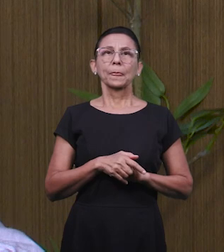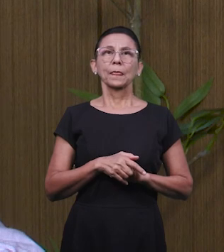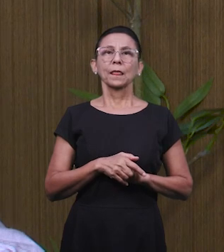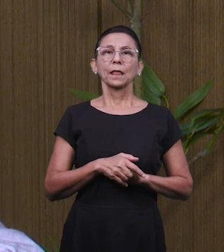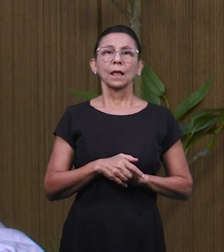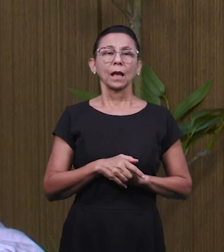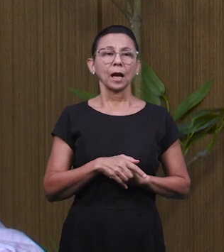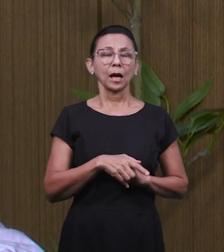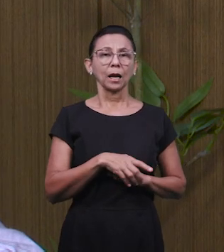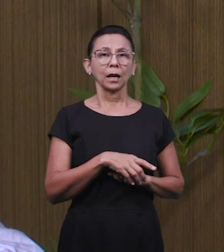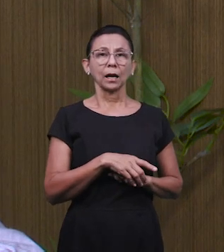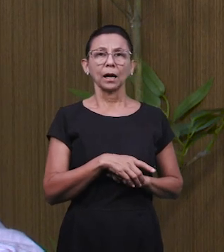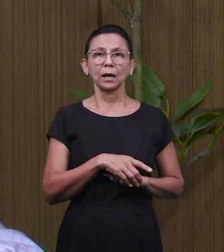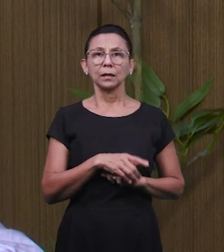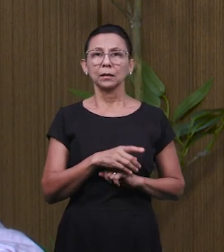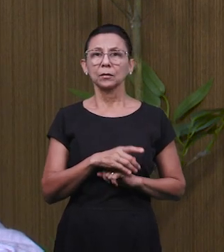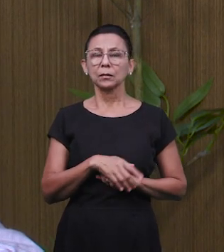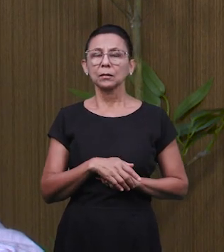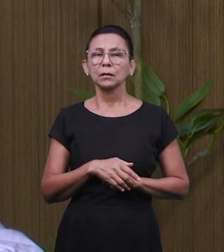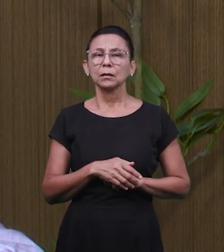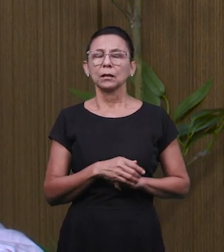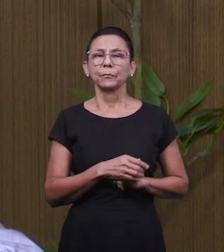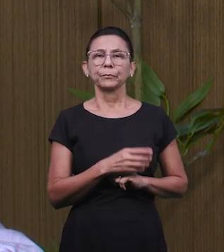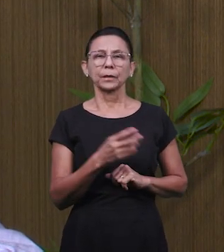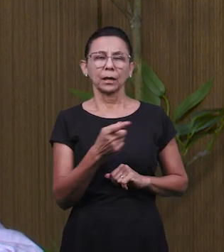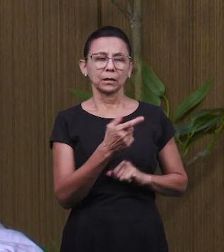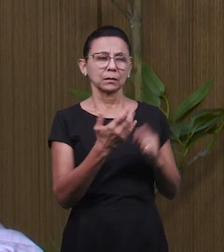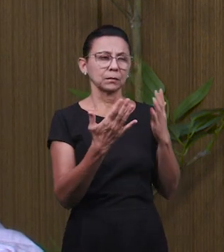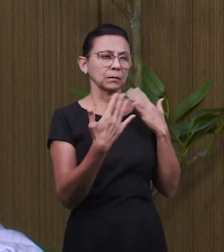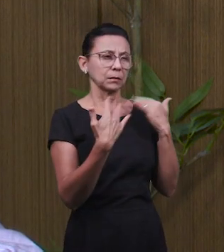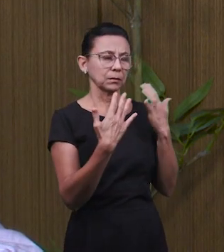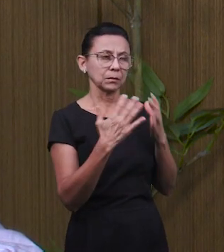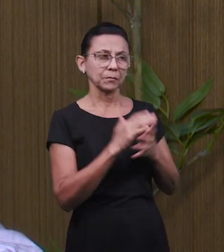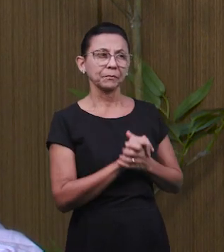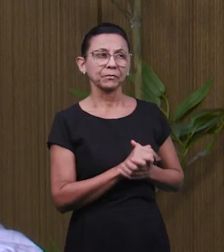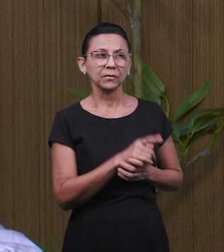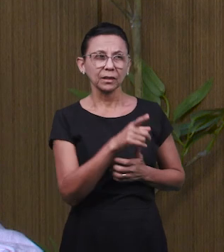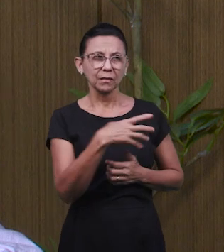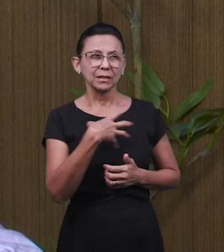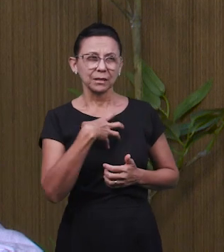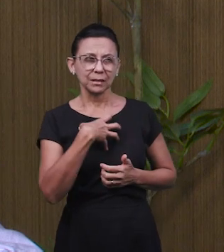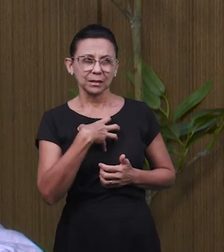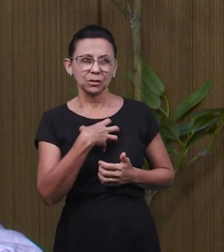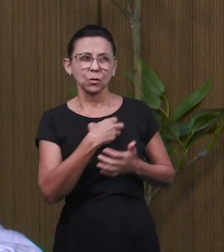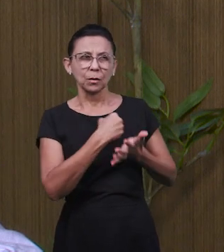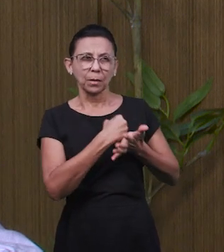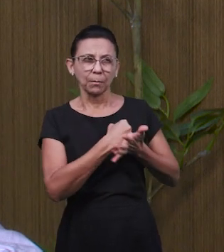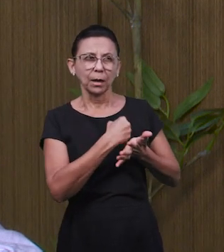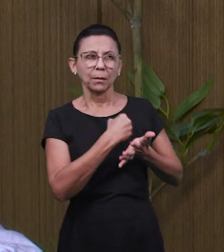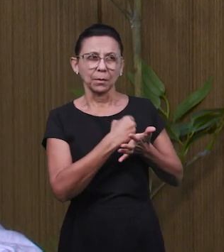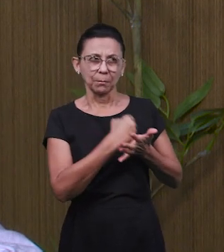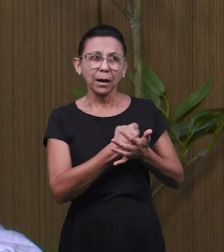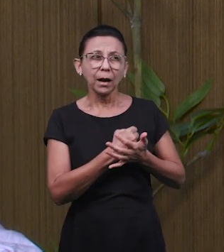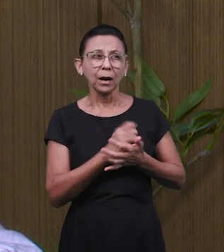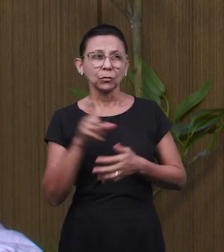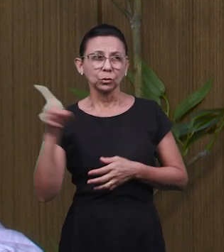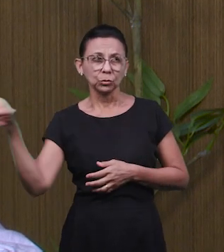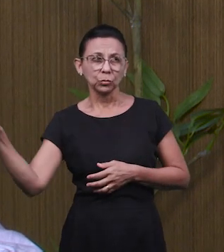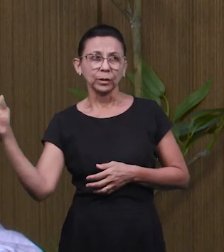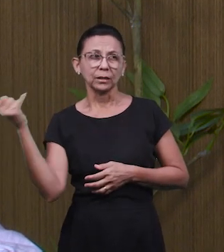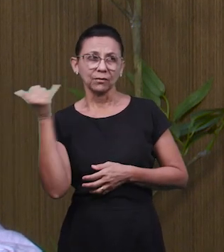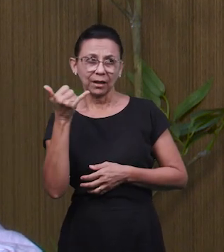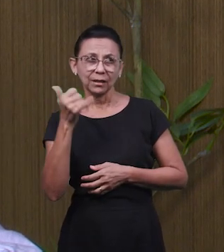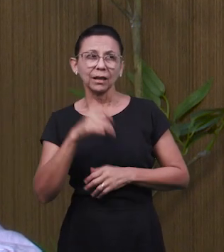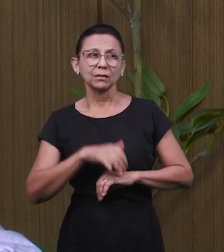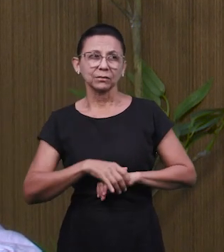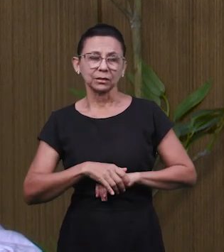eles falam uma coisa: porventura não nos ardia o coração quando ele falava conosco pelo caminho?